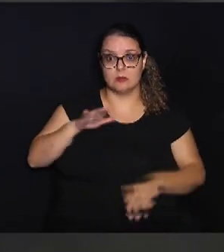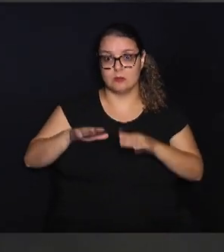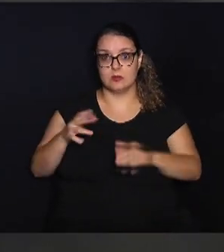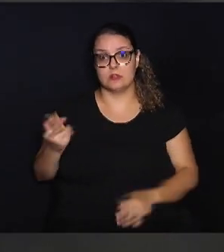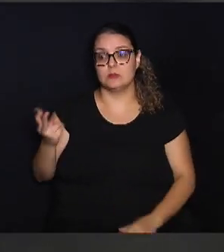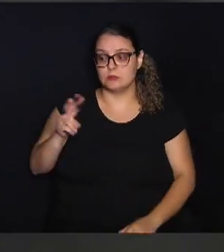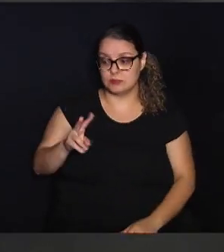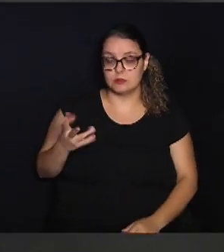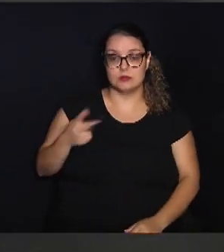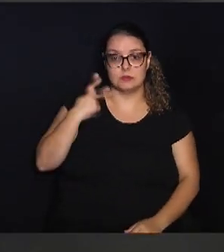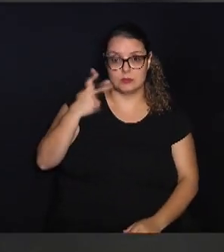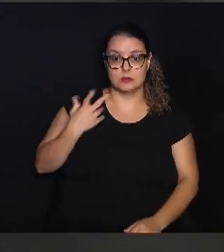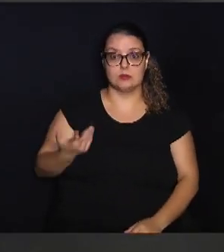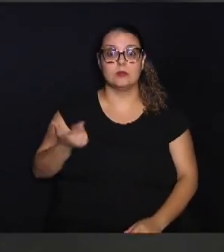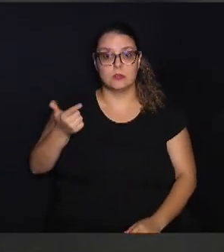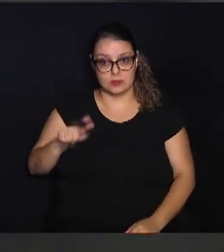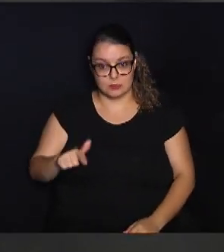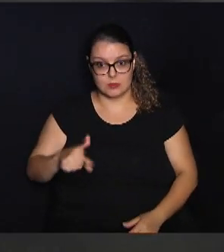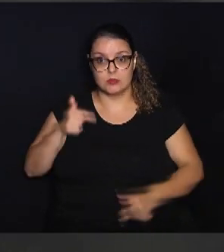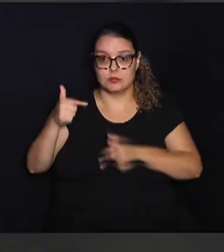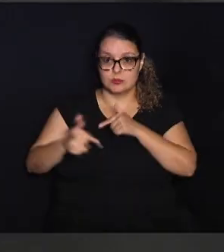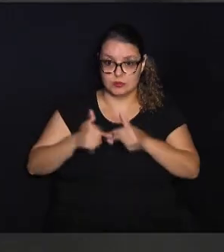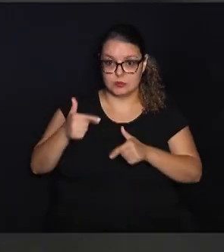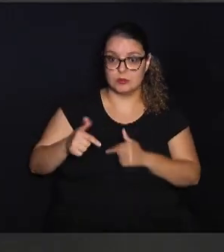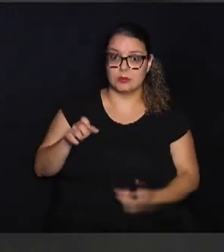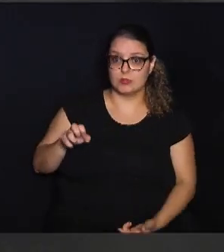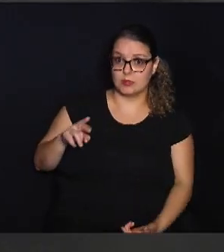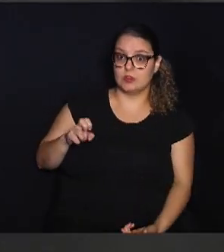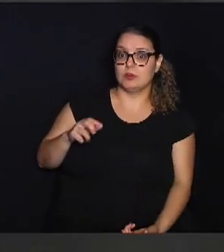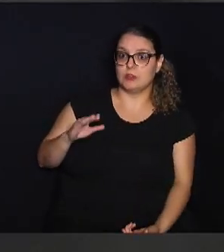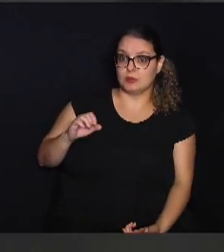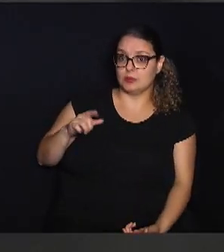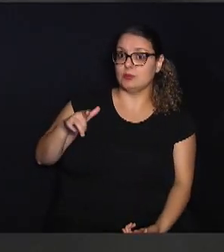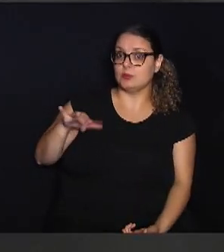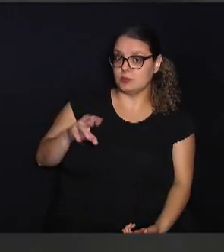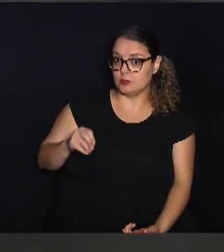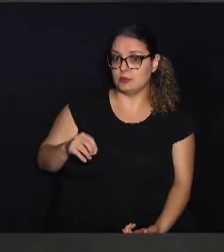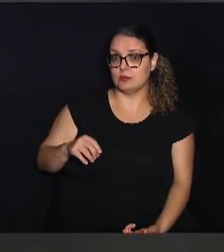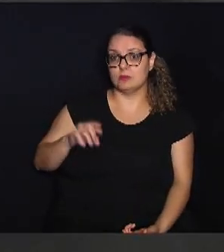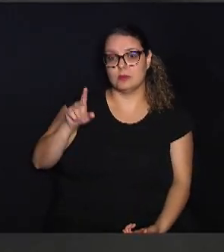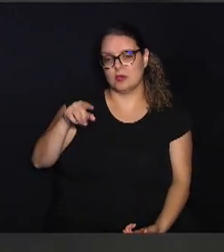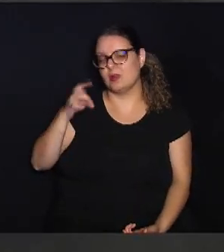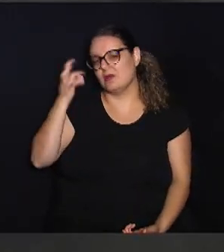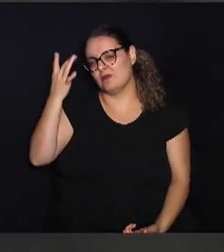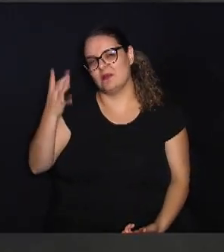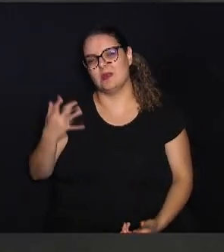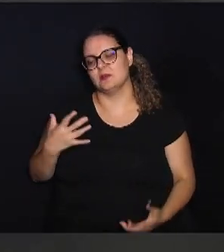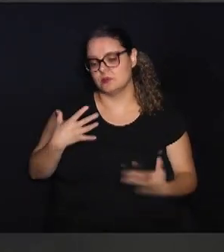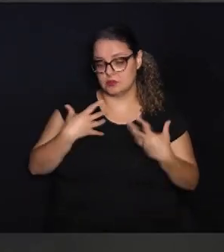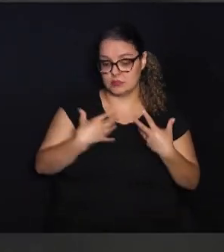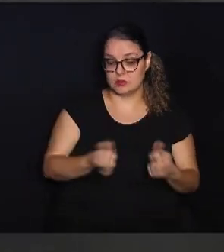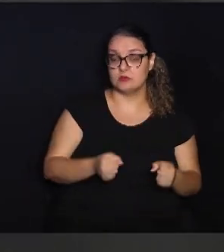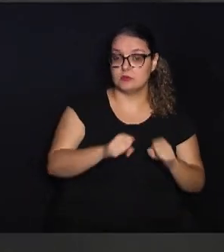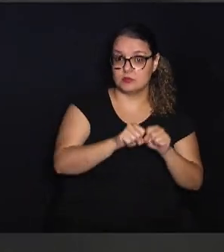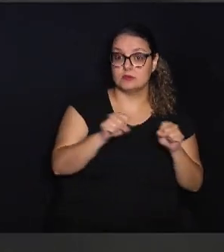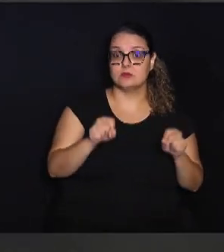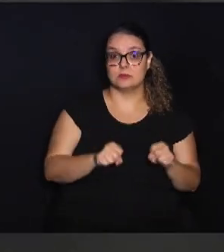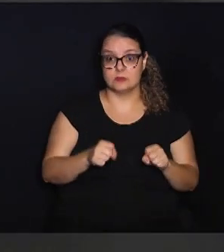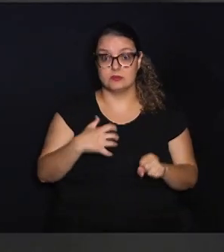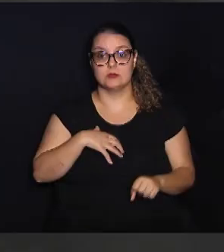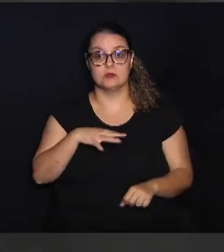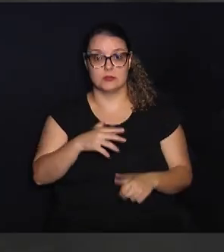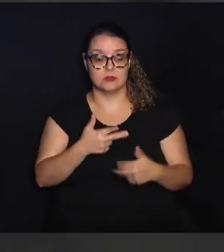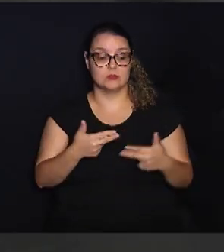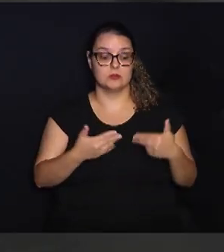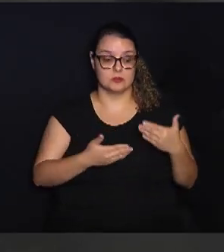2, né? E que continue esse trabalho hercúleo. Porque é muito fácil você aderir ao sistema, o jeito que as coisas